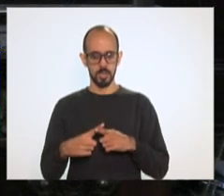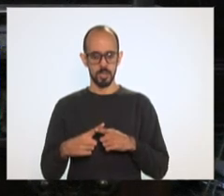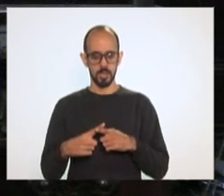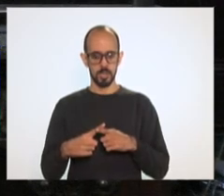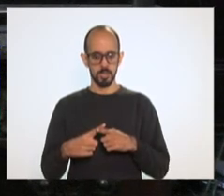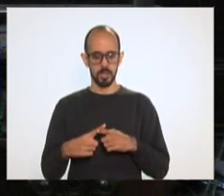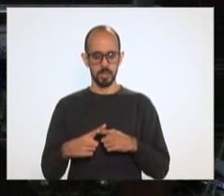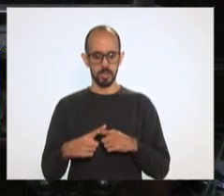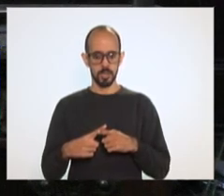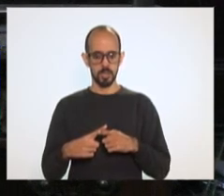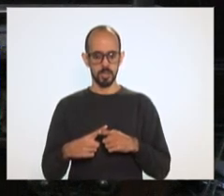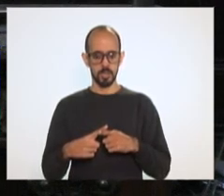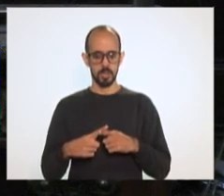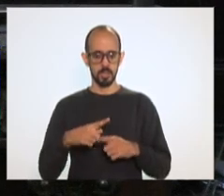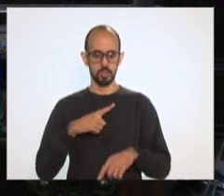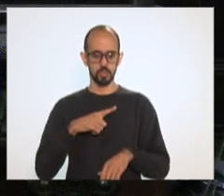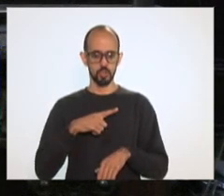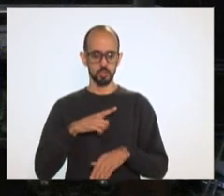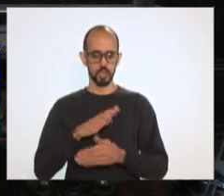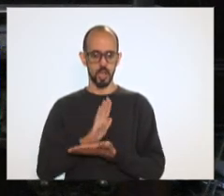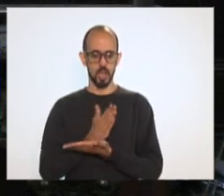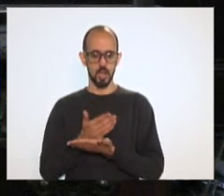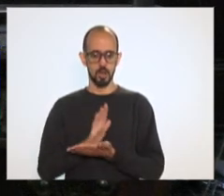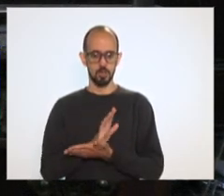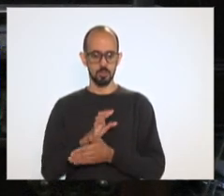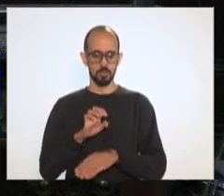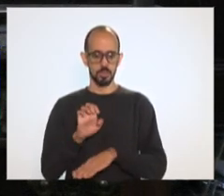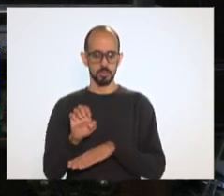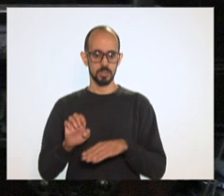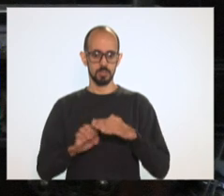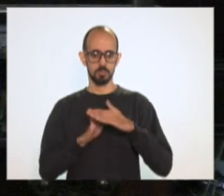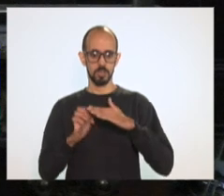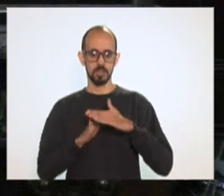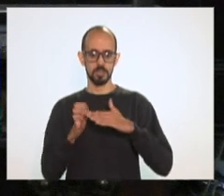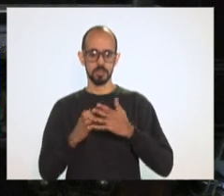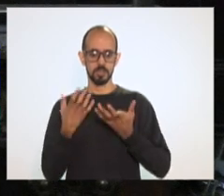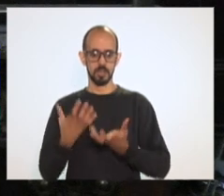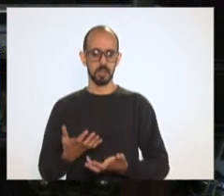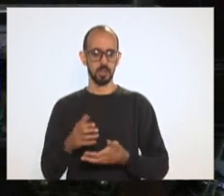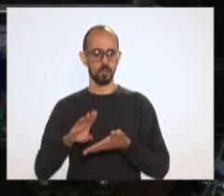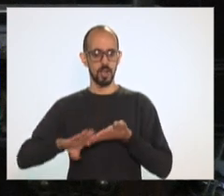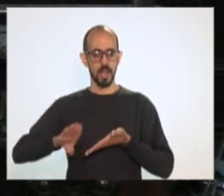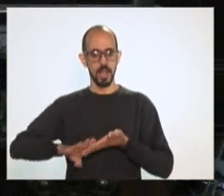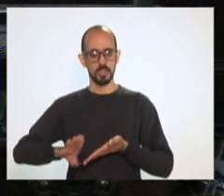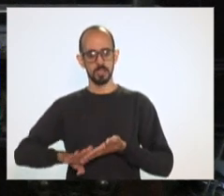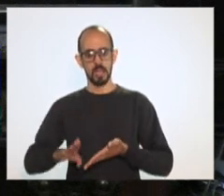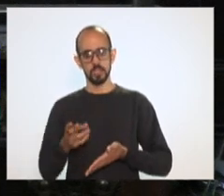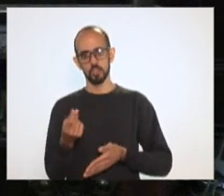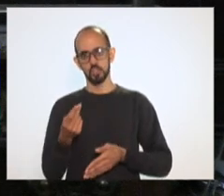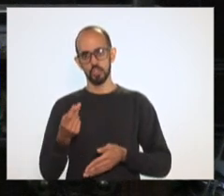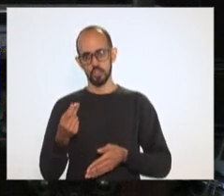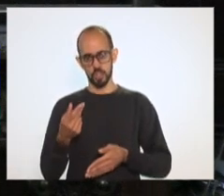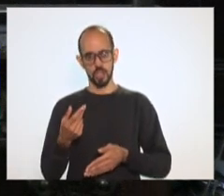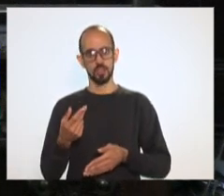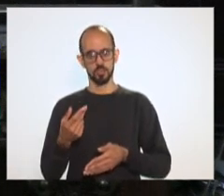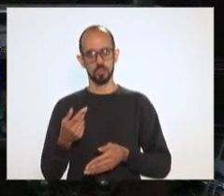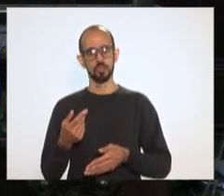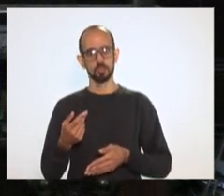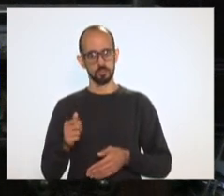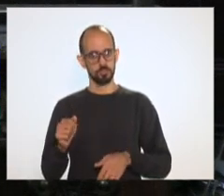algumas empresas captarem recursos para fazer festa de 24 horas 48 horas gastando um dinheiro considerável então